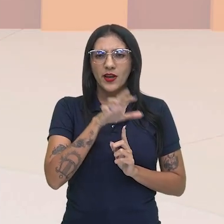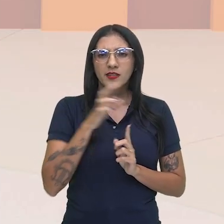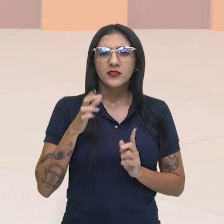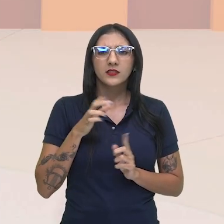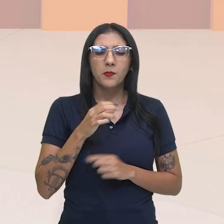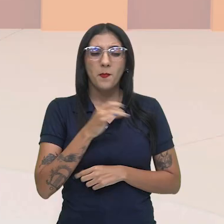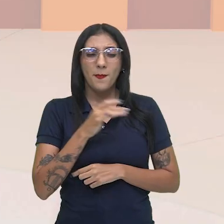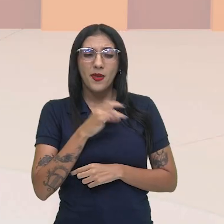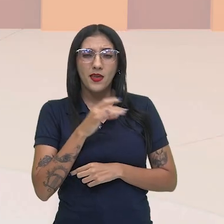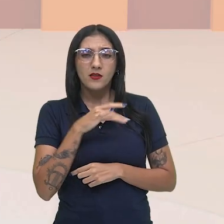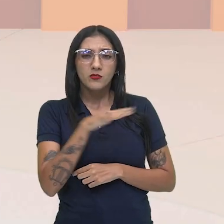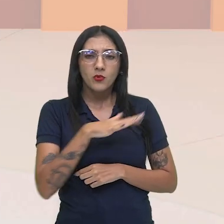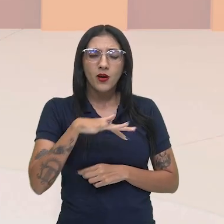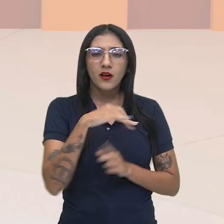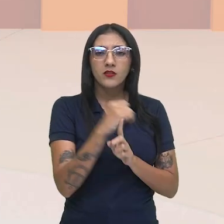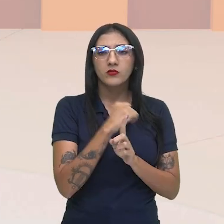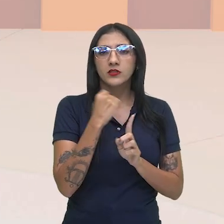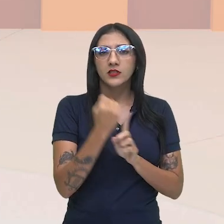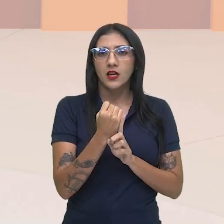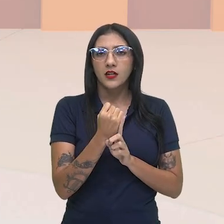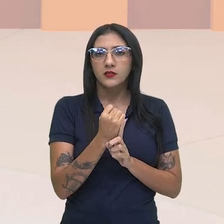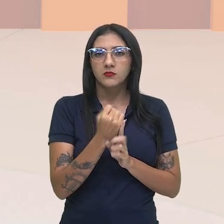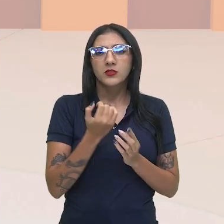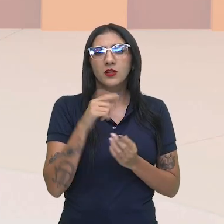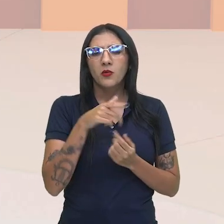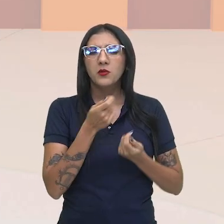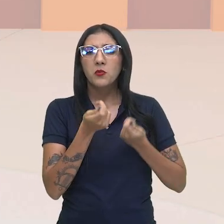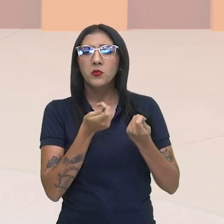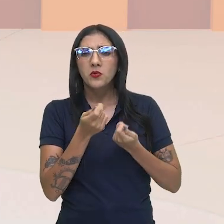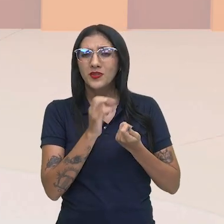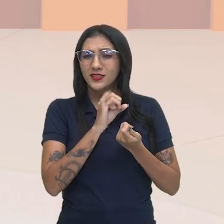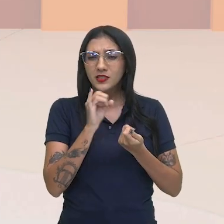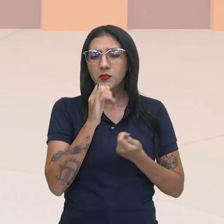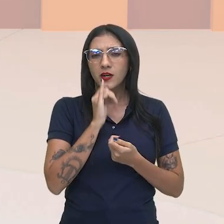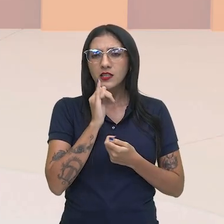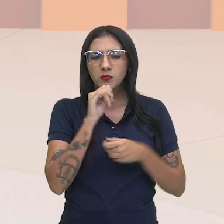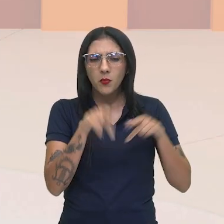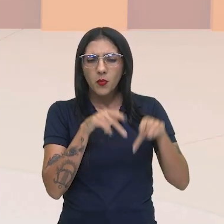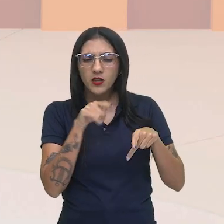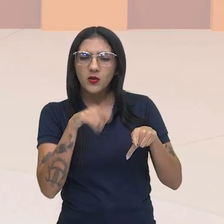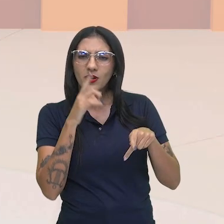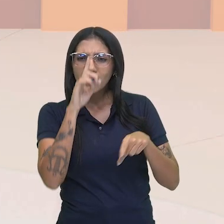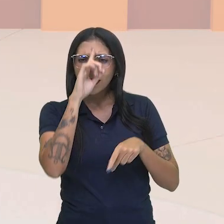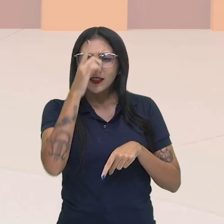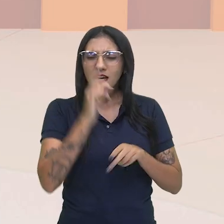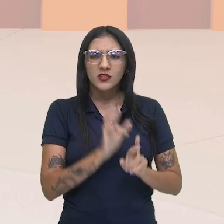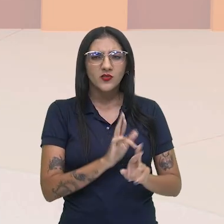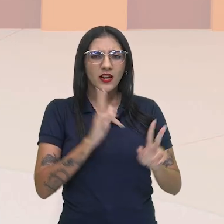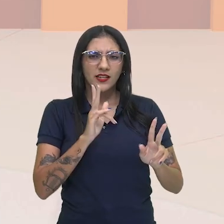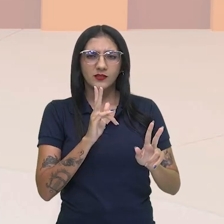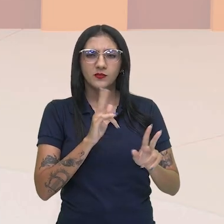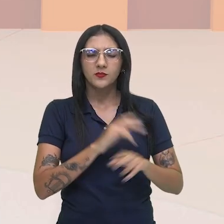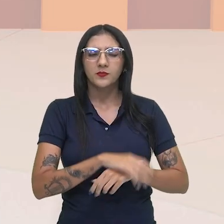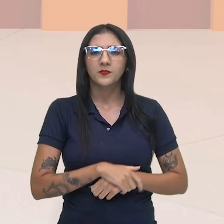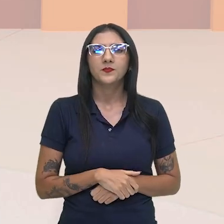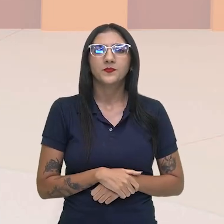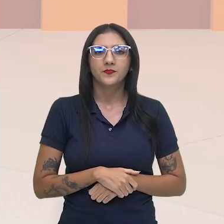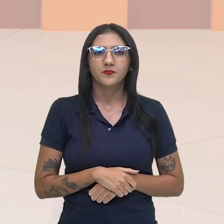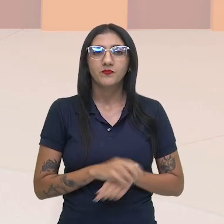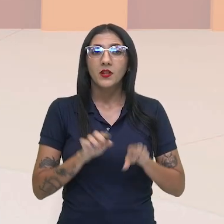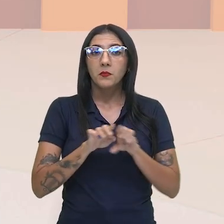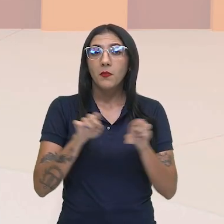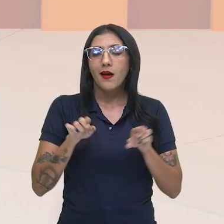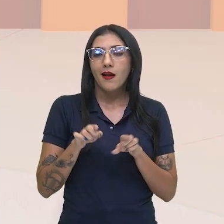para controlar as vontades díspares. Pensou diferente, né? O rei comandava ali. Só que hoje,